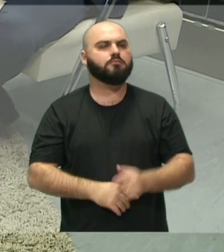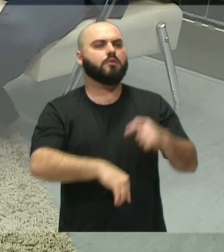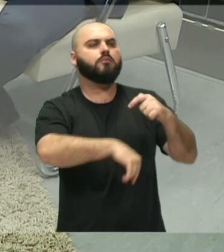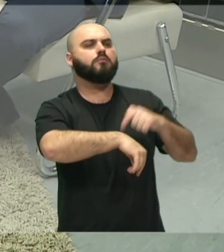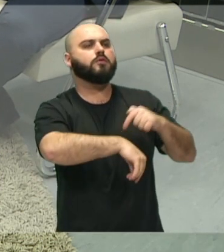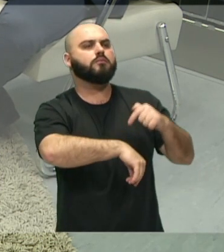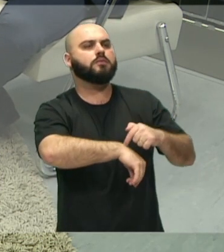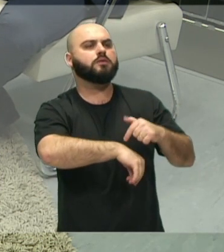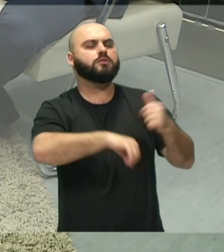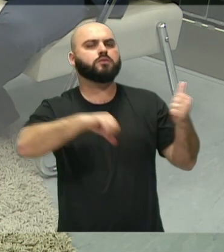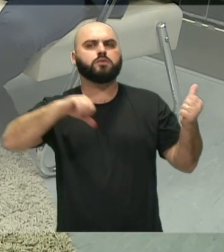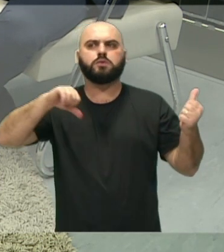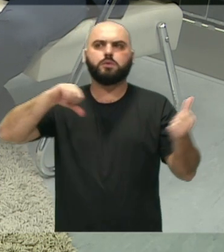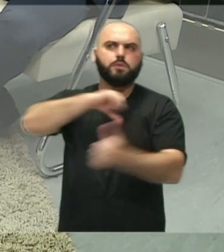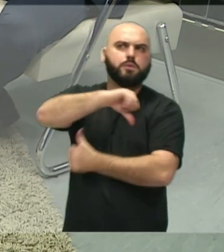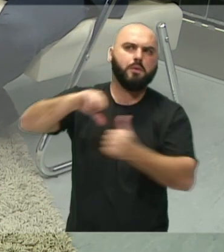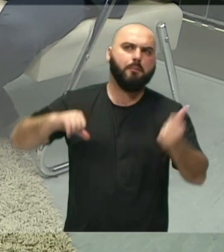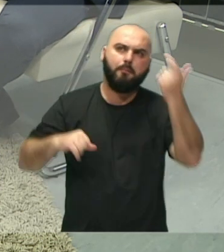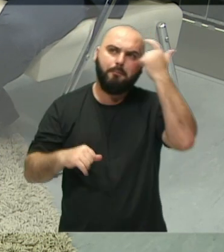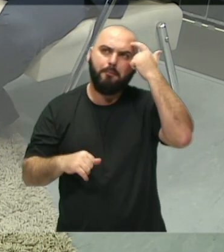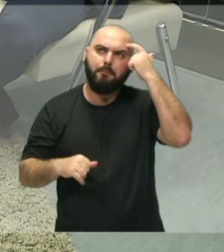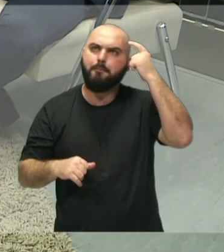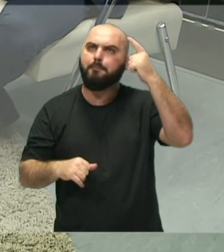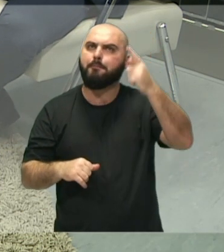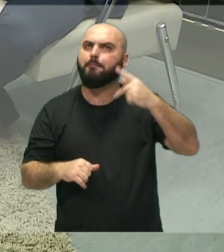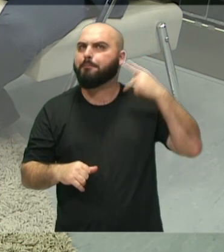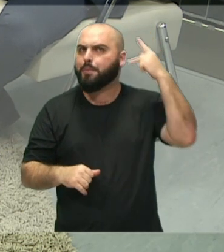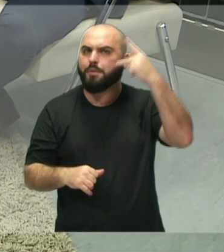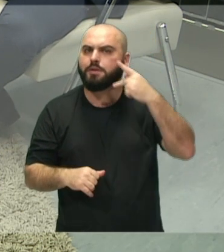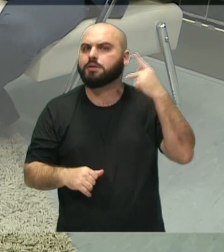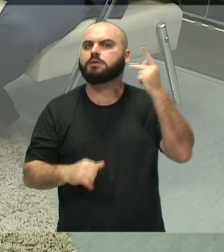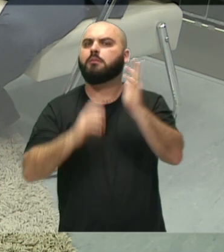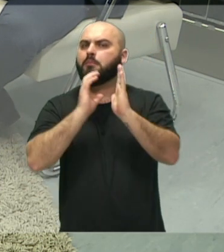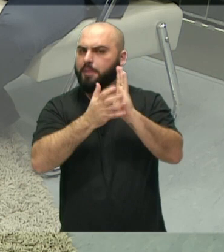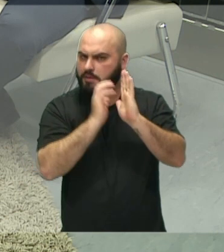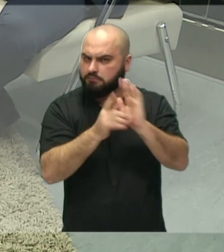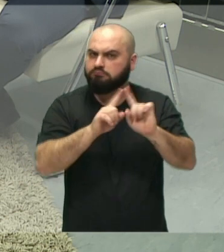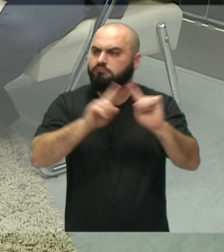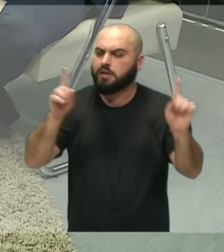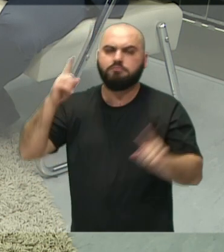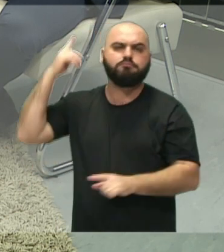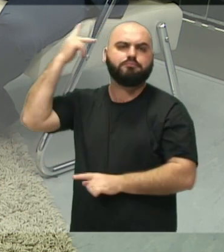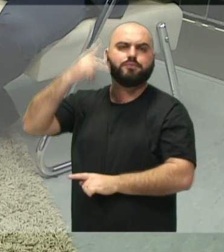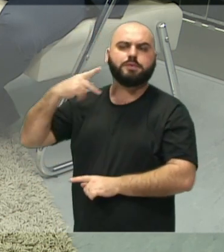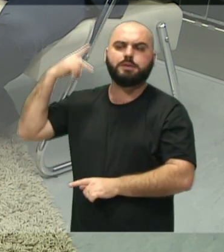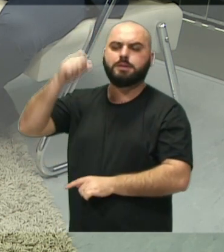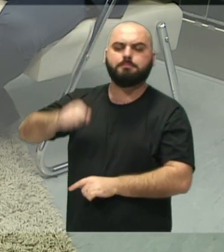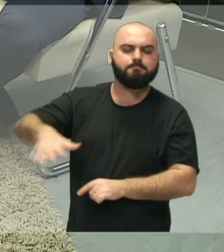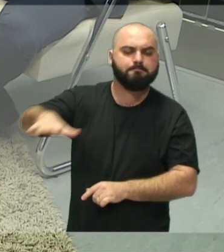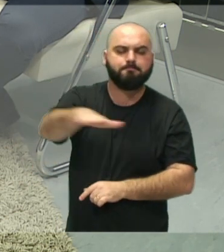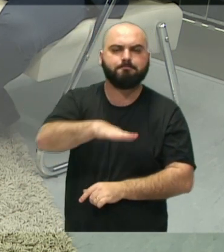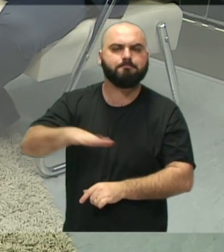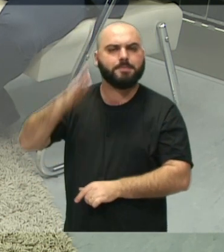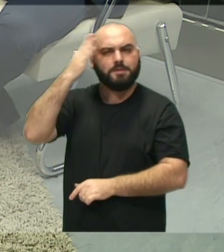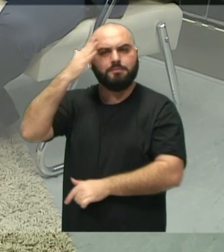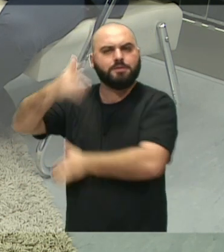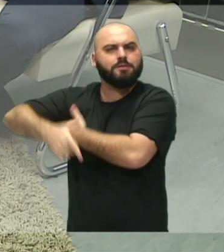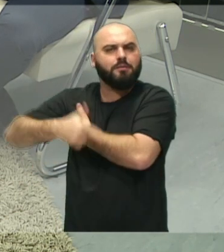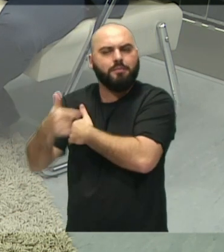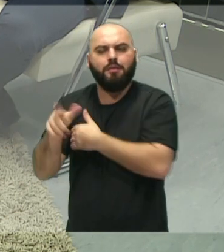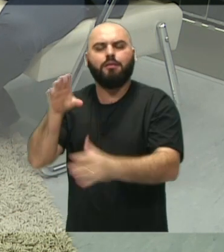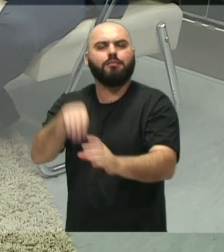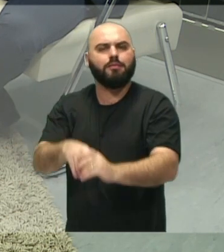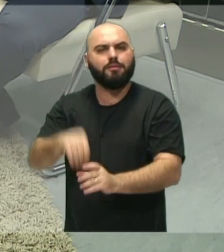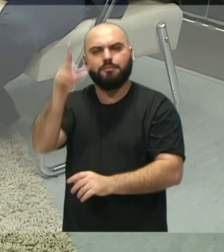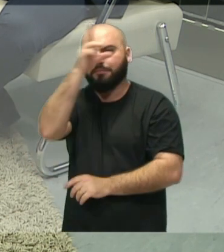mais dentro da política, também da política partidária, mas da política pública, atuar no setor público,